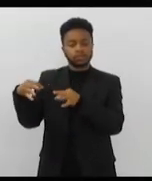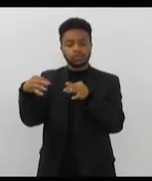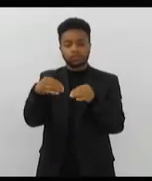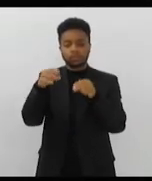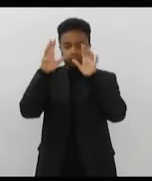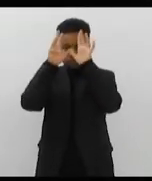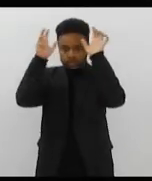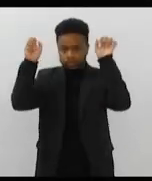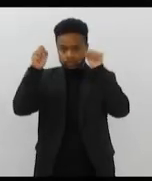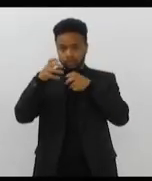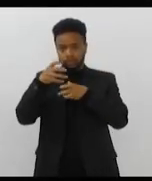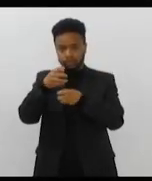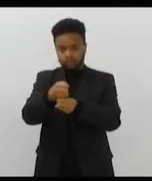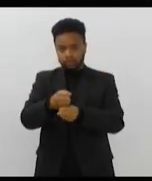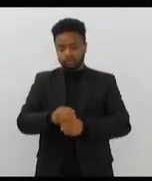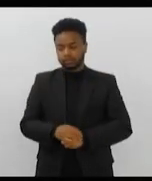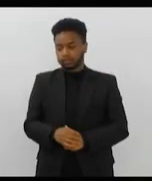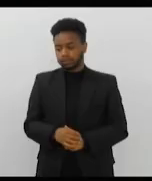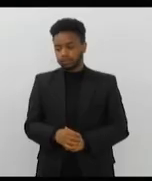de contas.